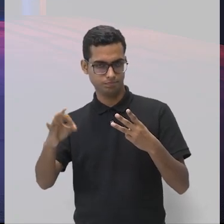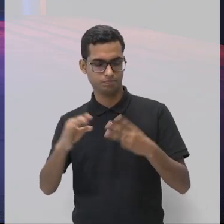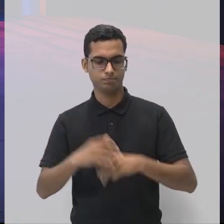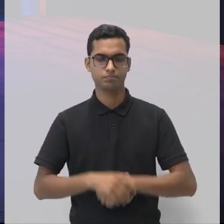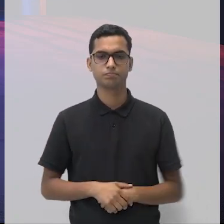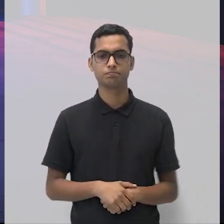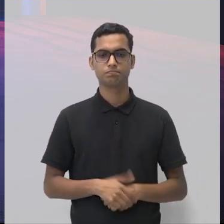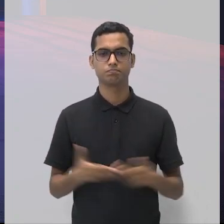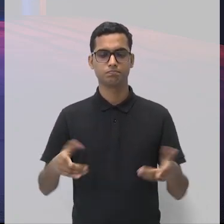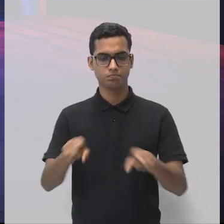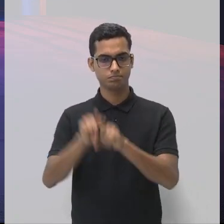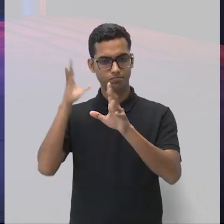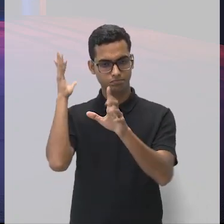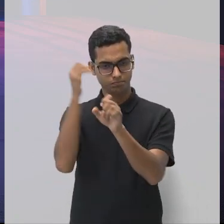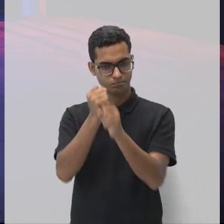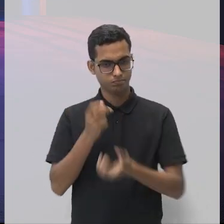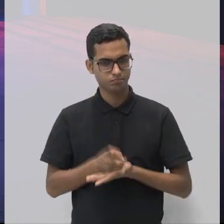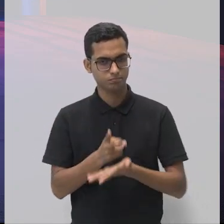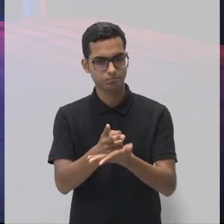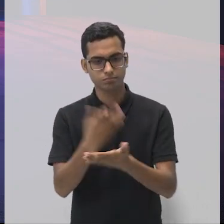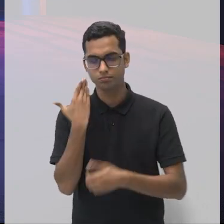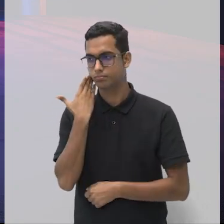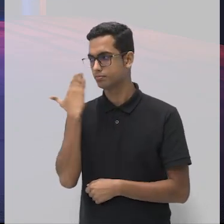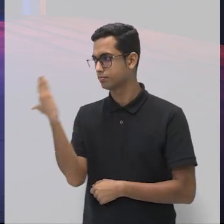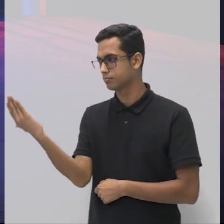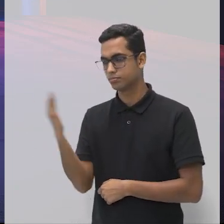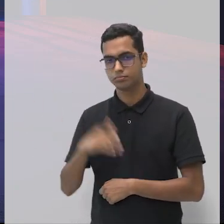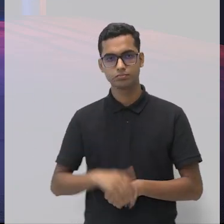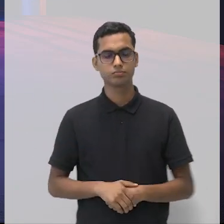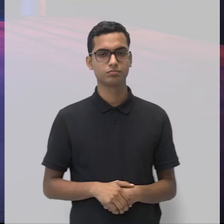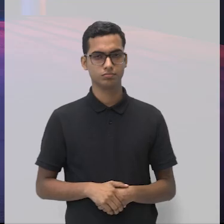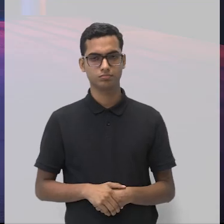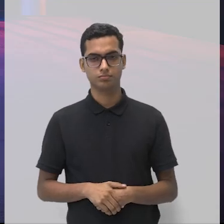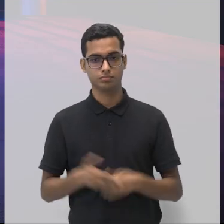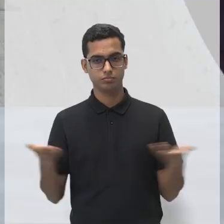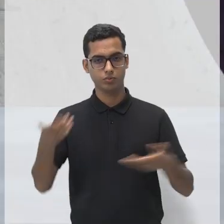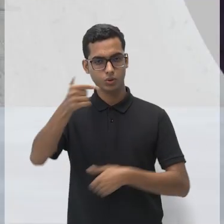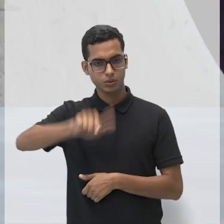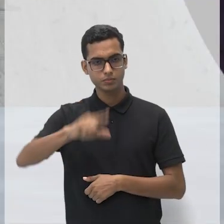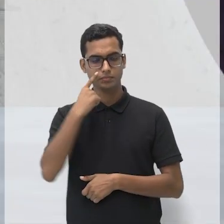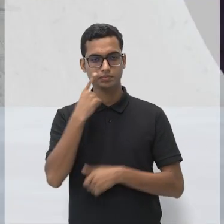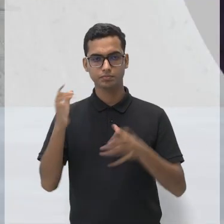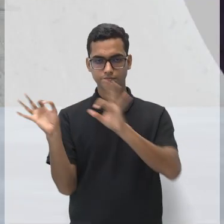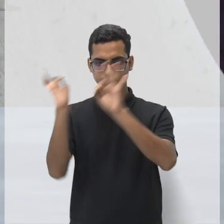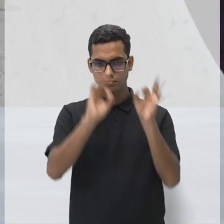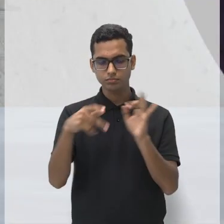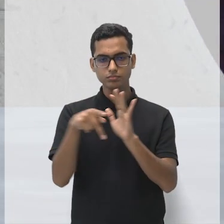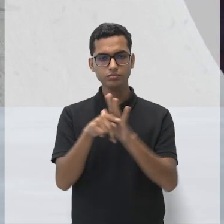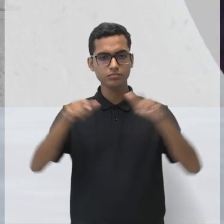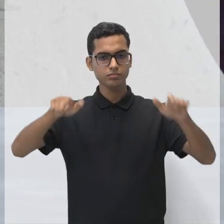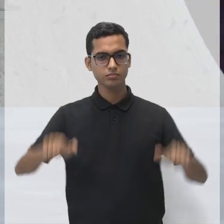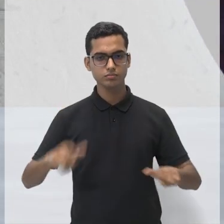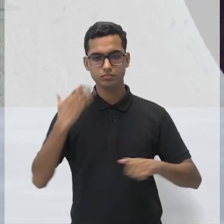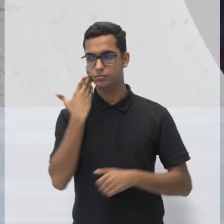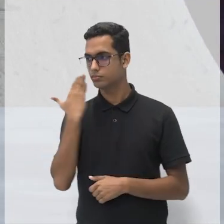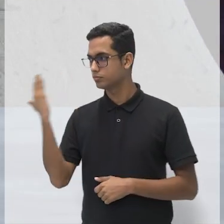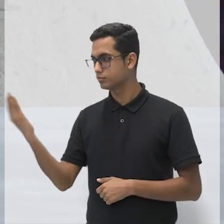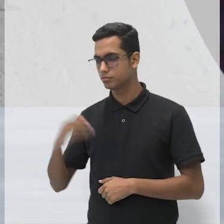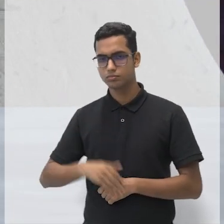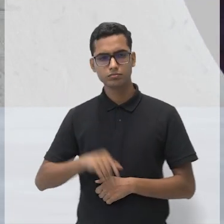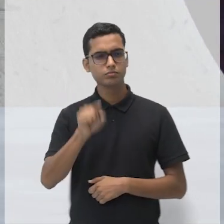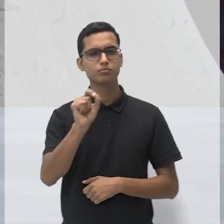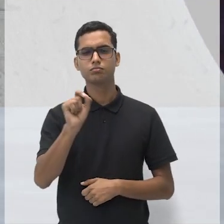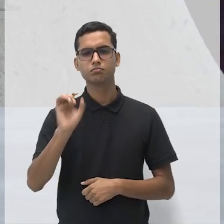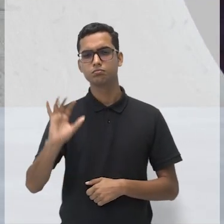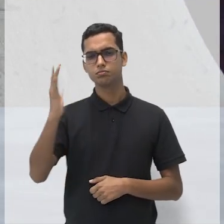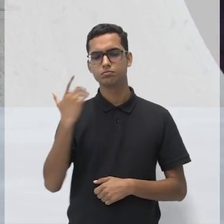Prosseguindo na nossa revisão, eu já quero chamando vocês aqui novamente para o nosso cenário. E aí, o que